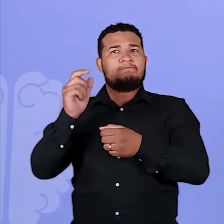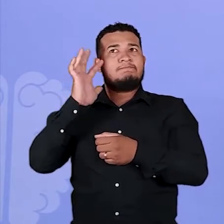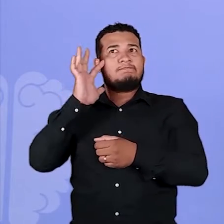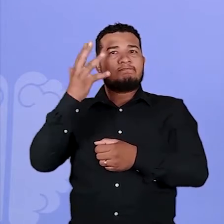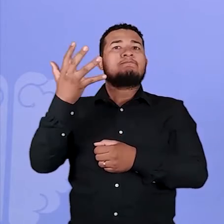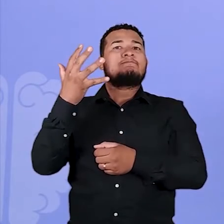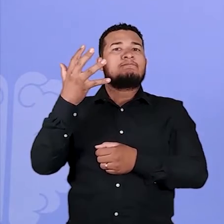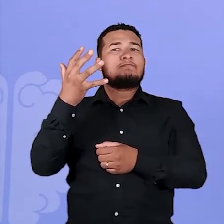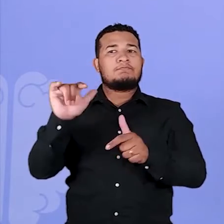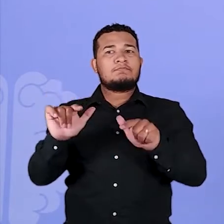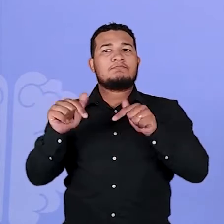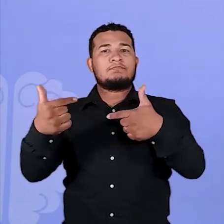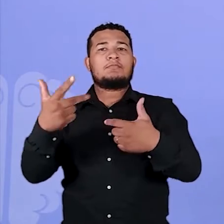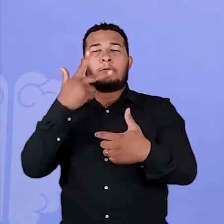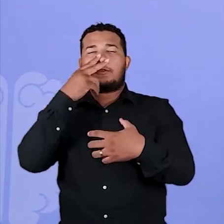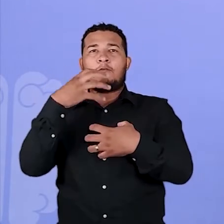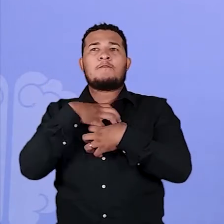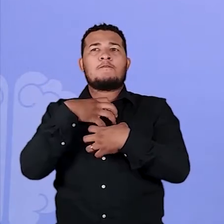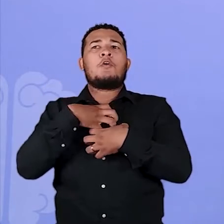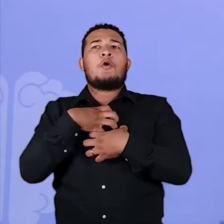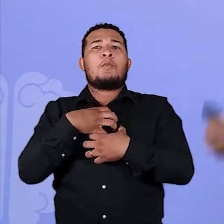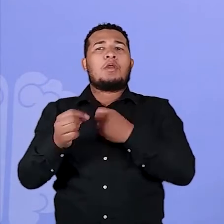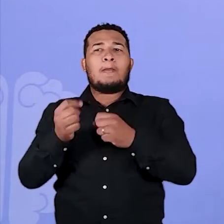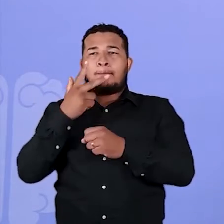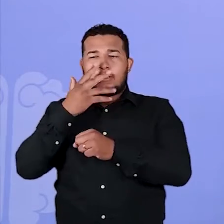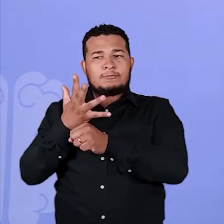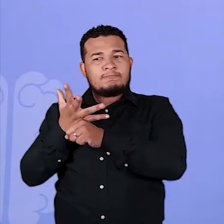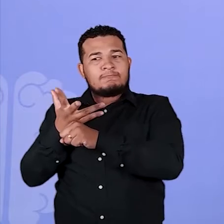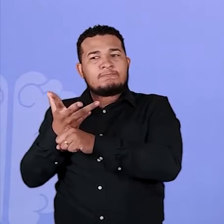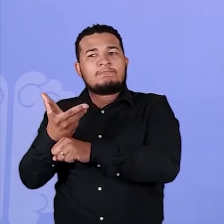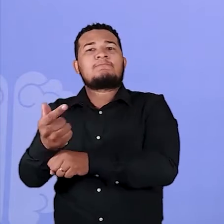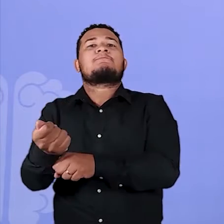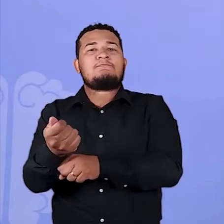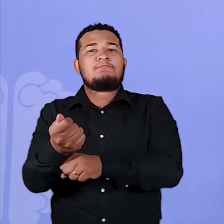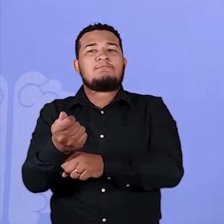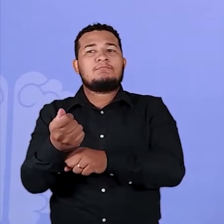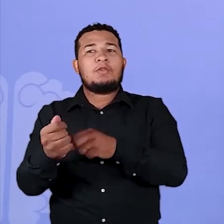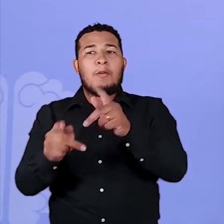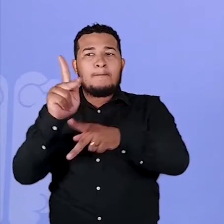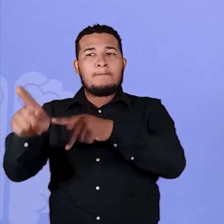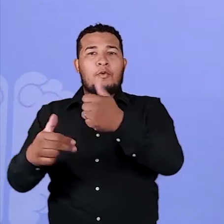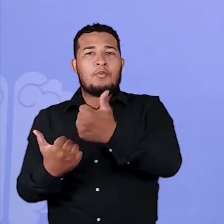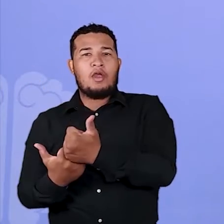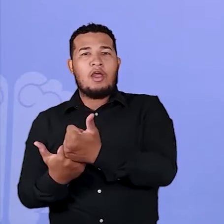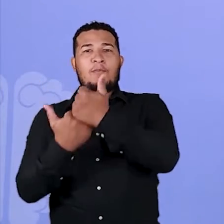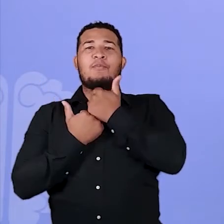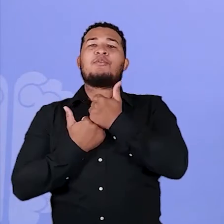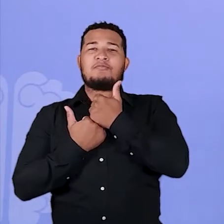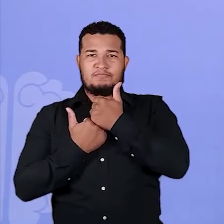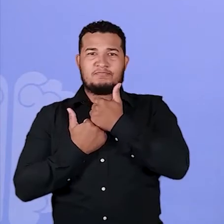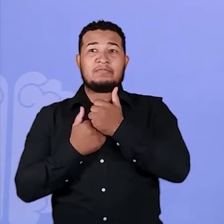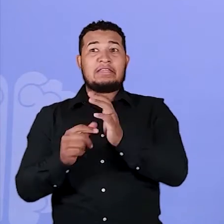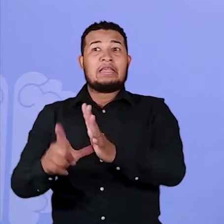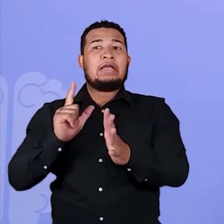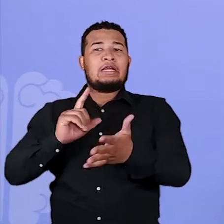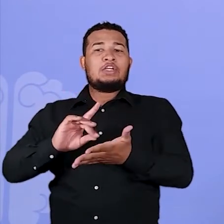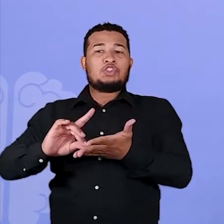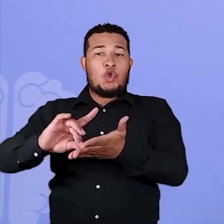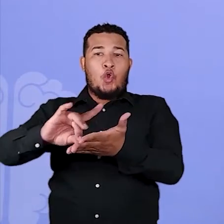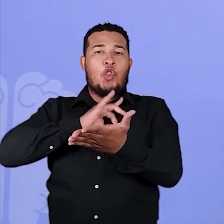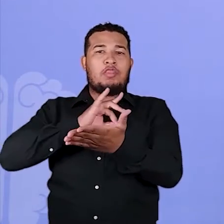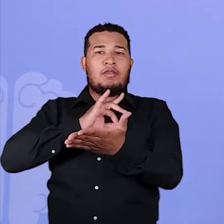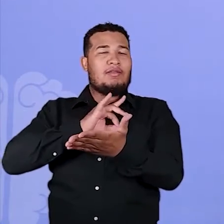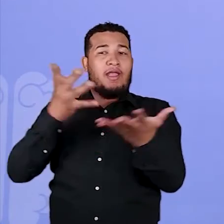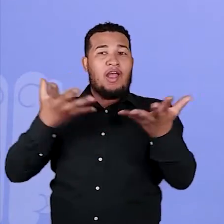movimento e ele decidiu agir de forma a conquistar para ele o apoio popular dessa colônia, que antes